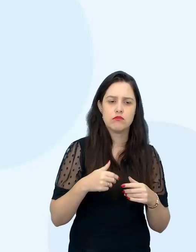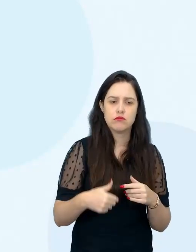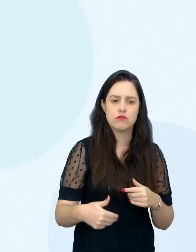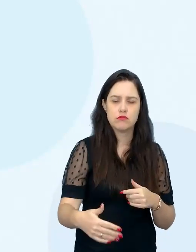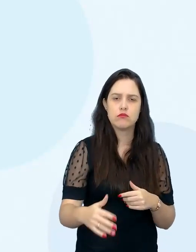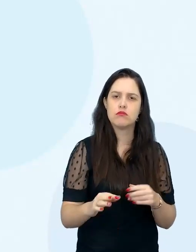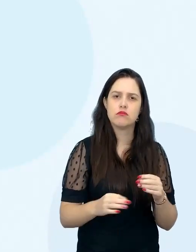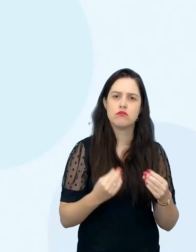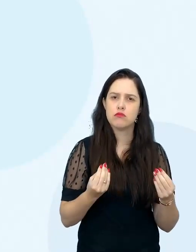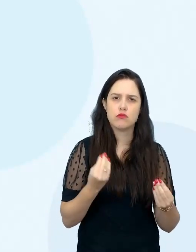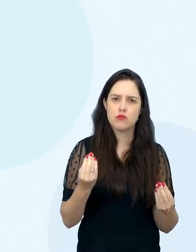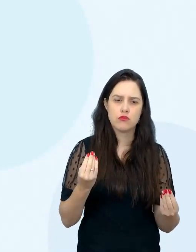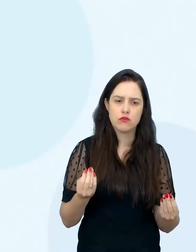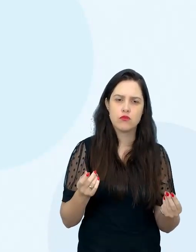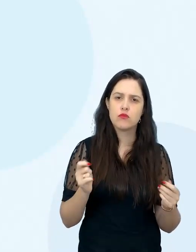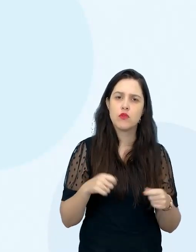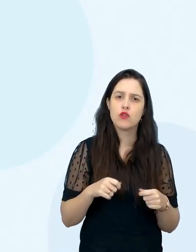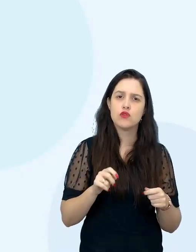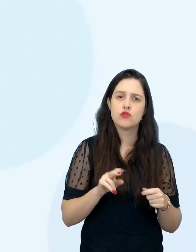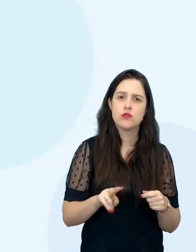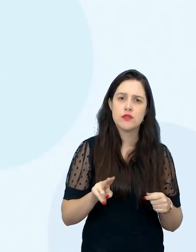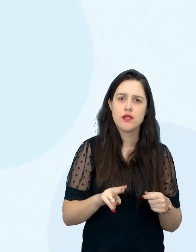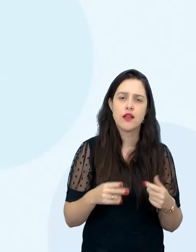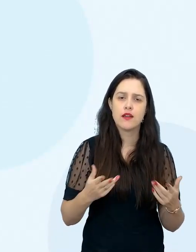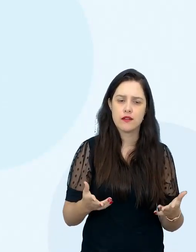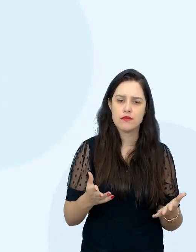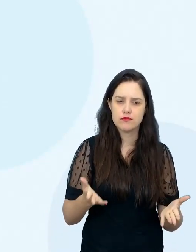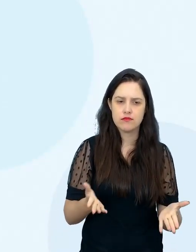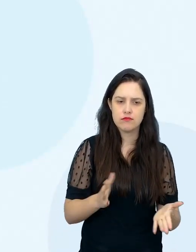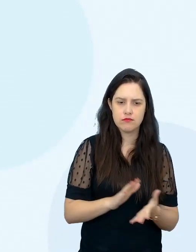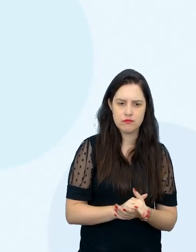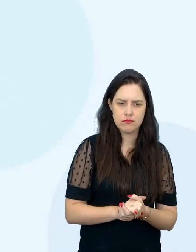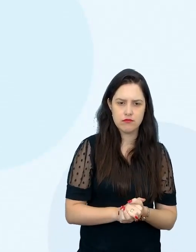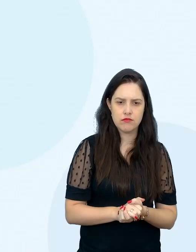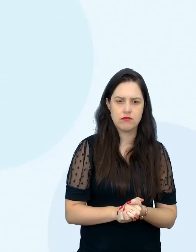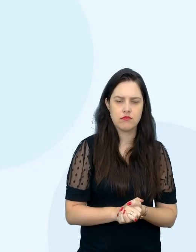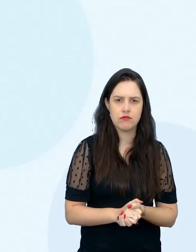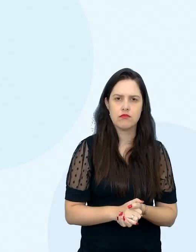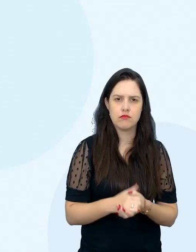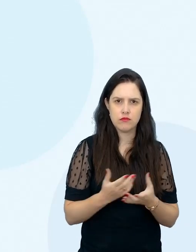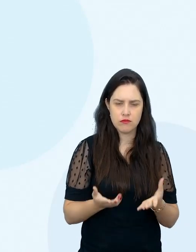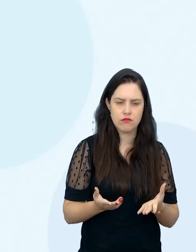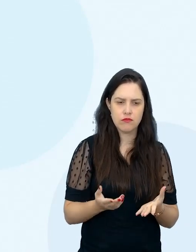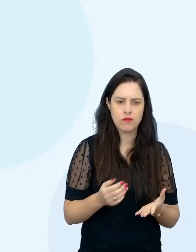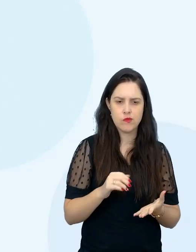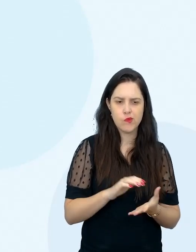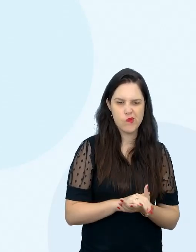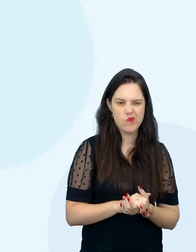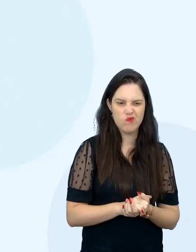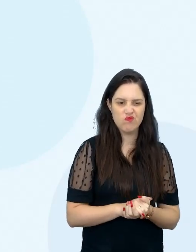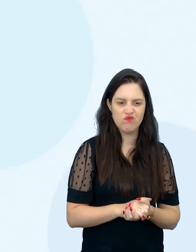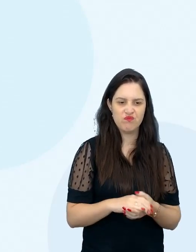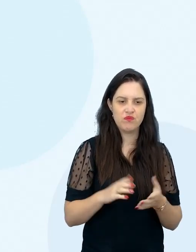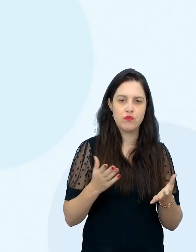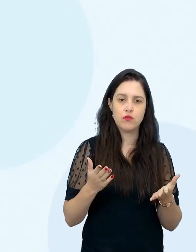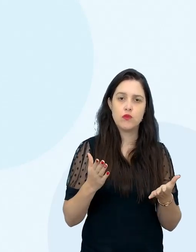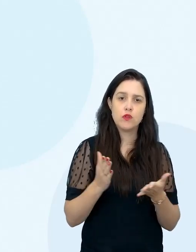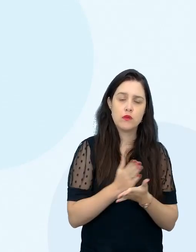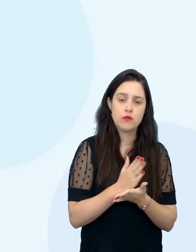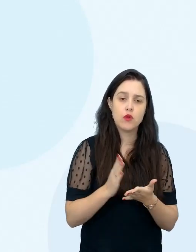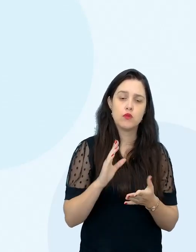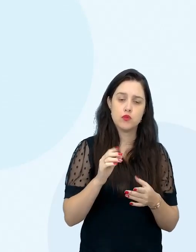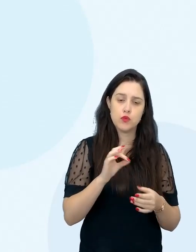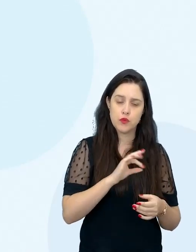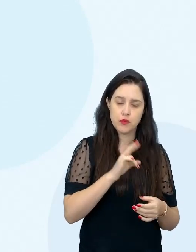turístico e tal, e como que poderia, por exemplo, ajudar aí na solução, no caso aí dos impactos ambientais aí no rio